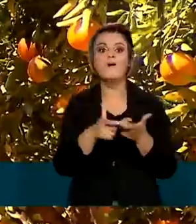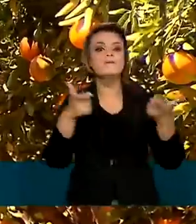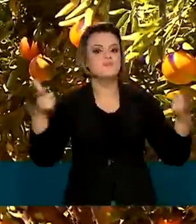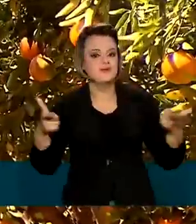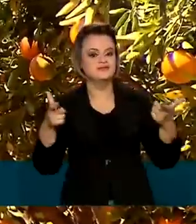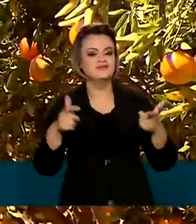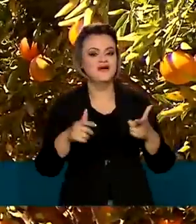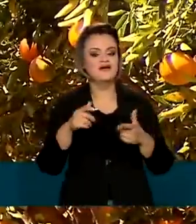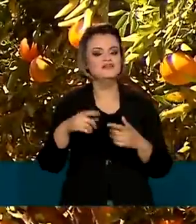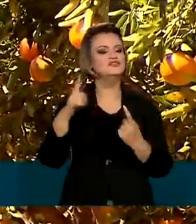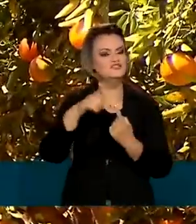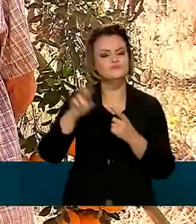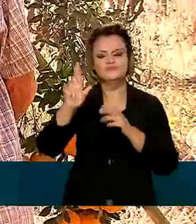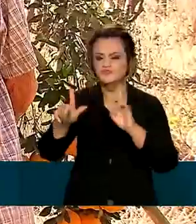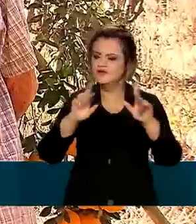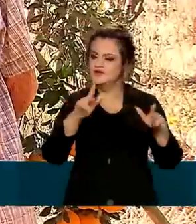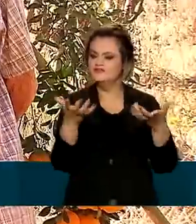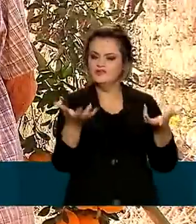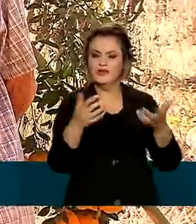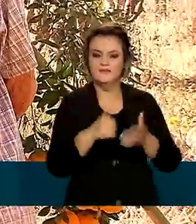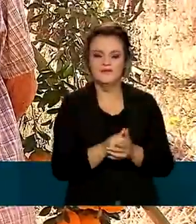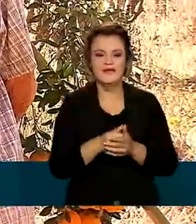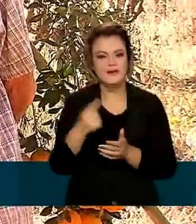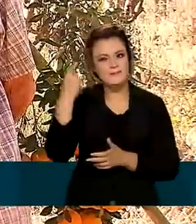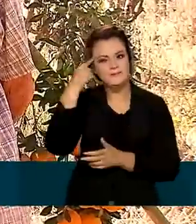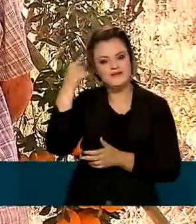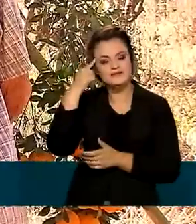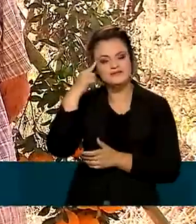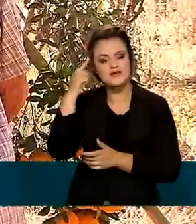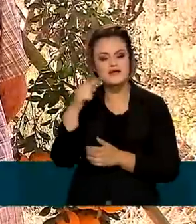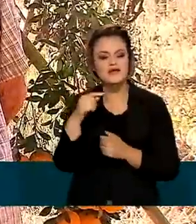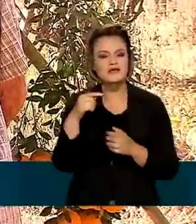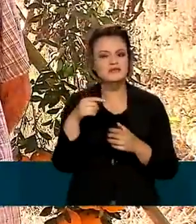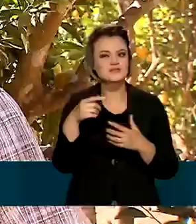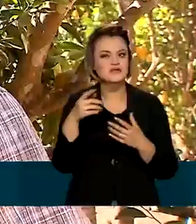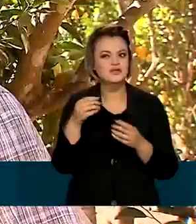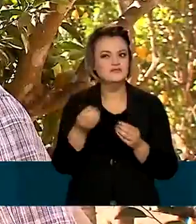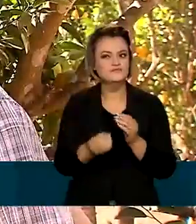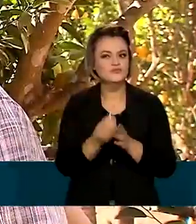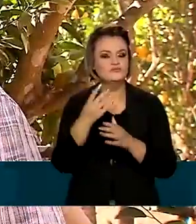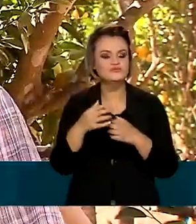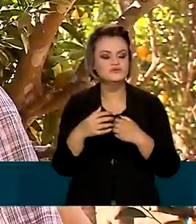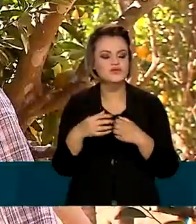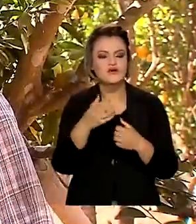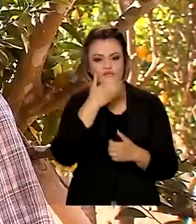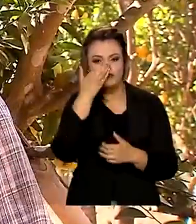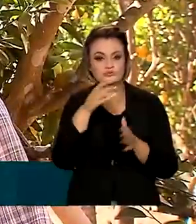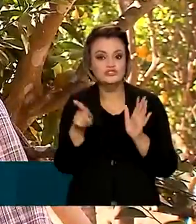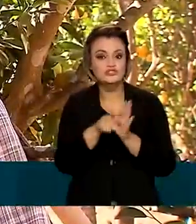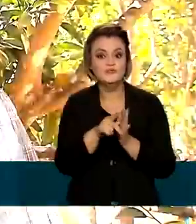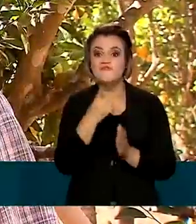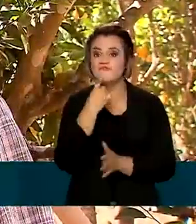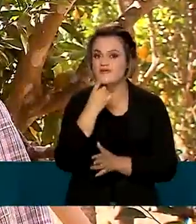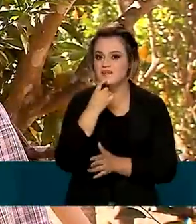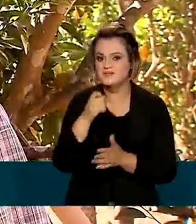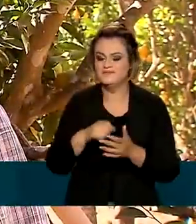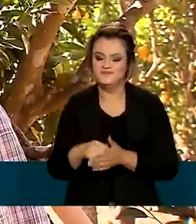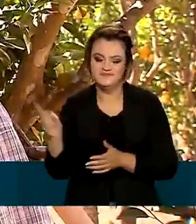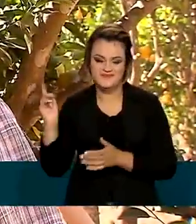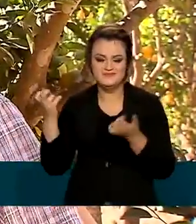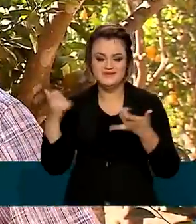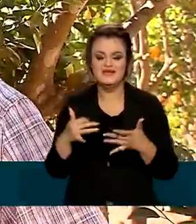e diversificar a produção. Ele pensa em cultivar frutas vermelhas. Nós estamos aqui pertinho de Brasília,